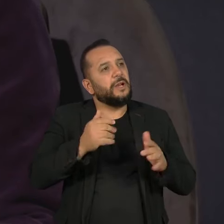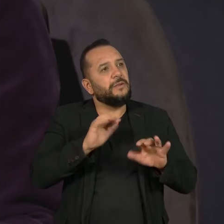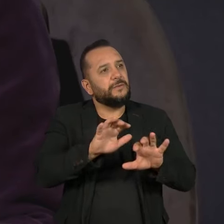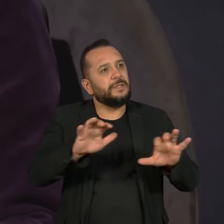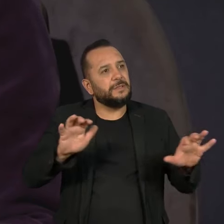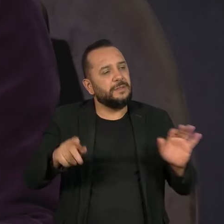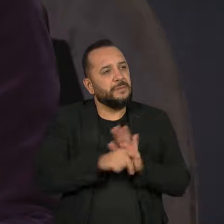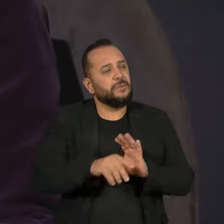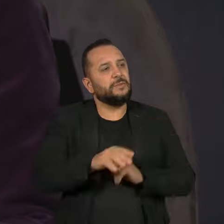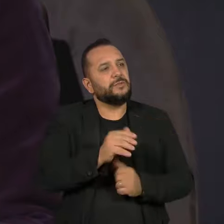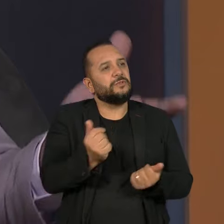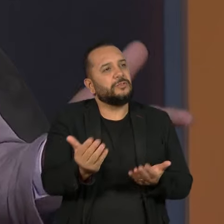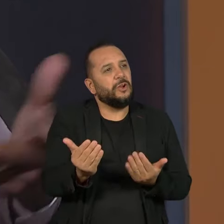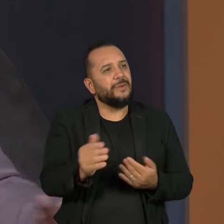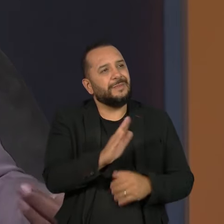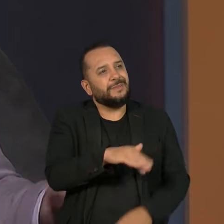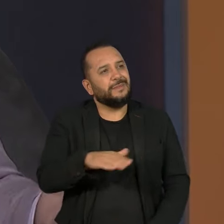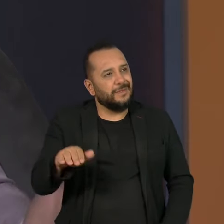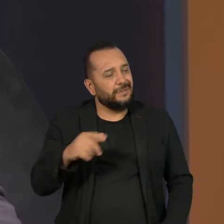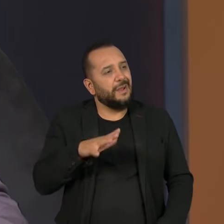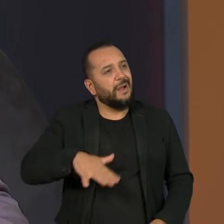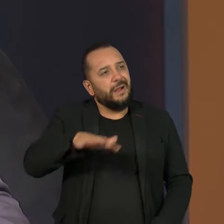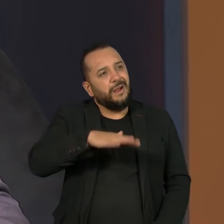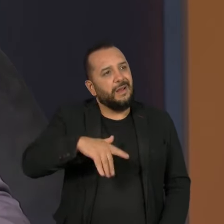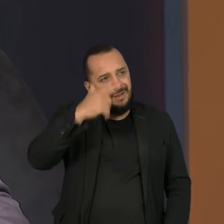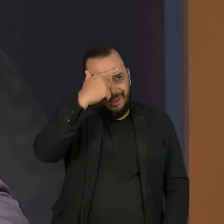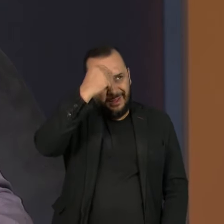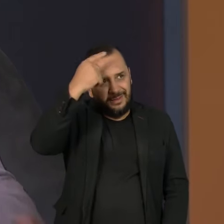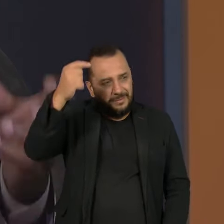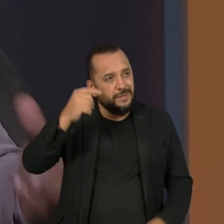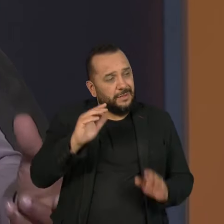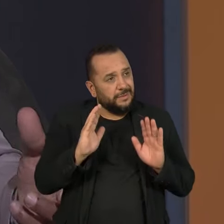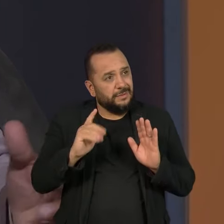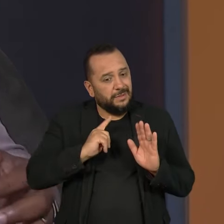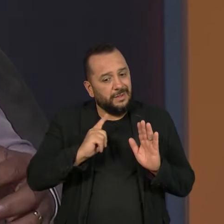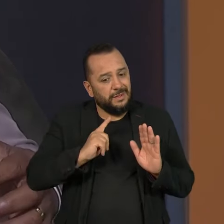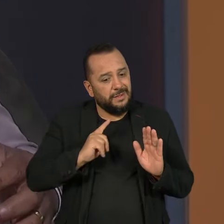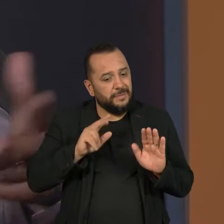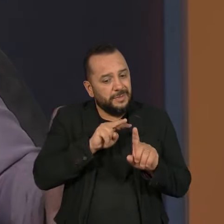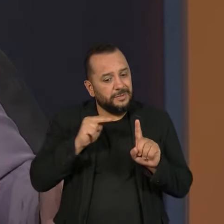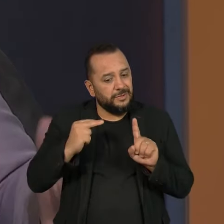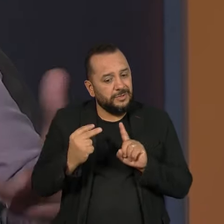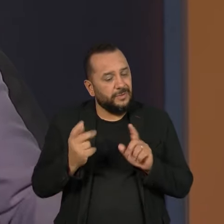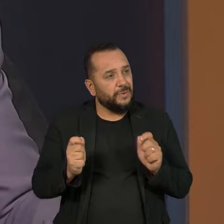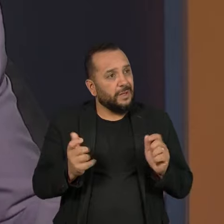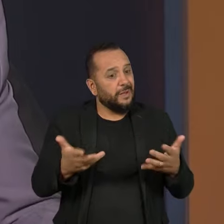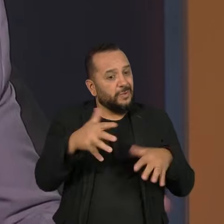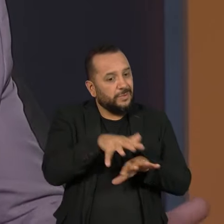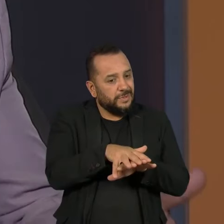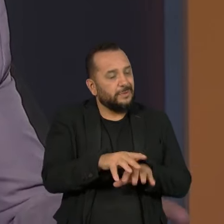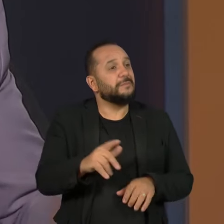criança. O ambiente acadêmico que trabalha com essa perspectiva da inclusão tem essa capacidade de contemplar